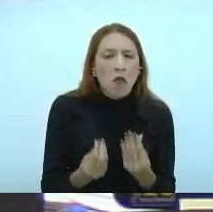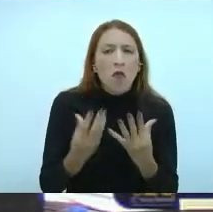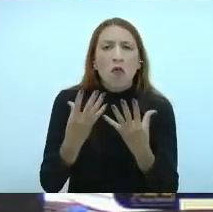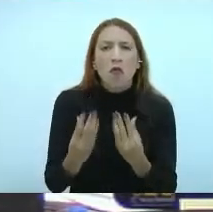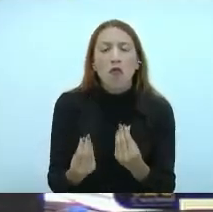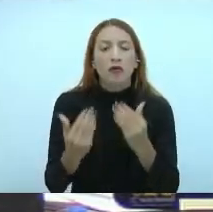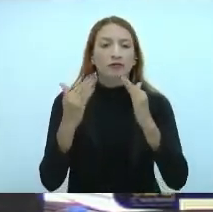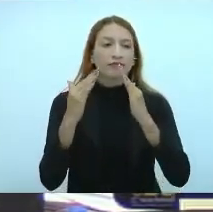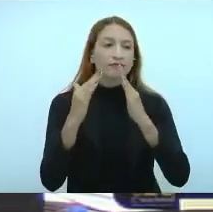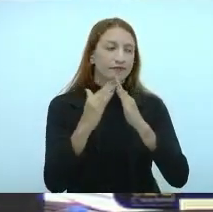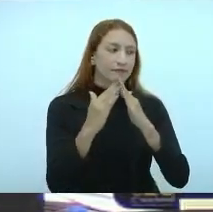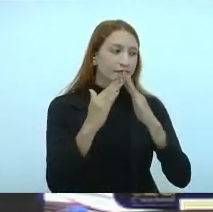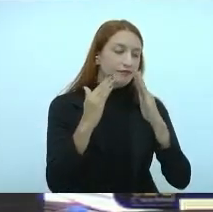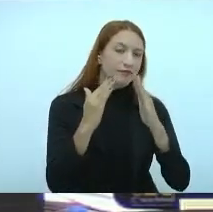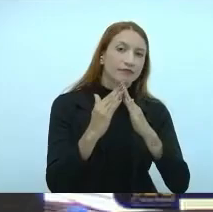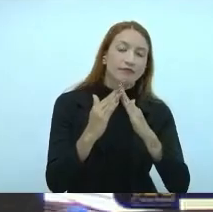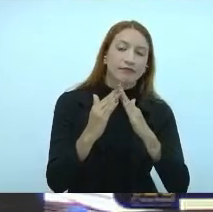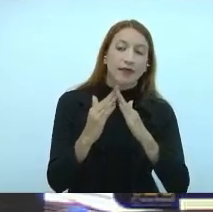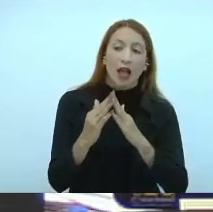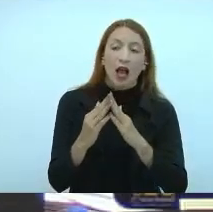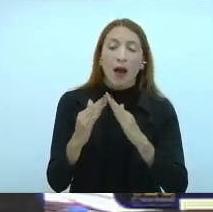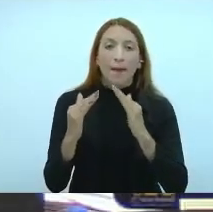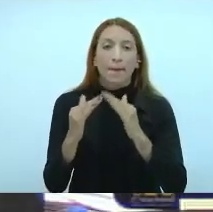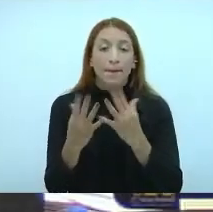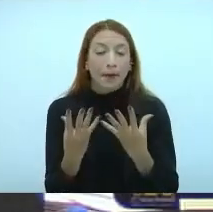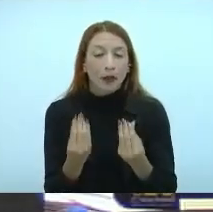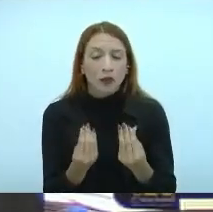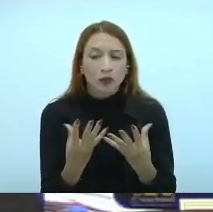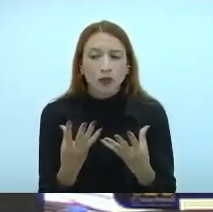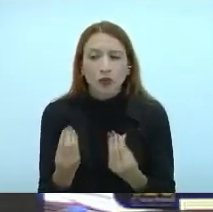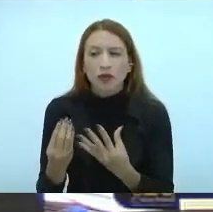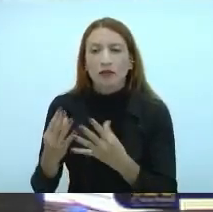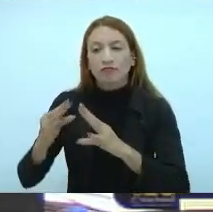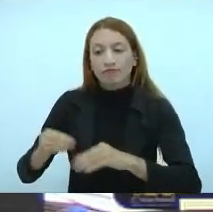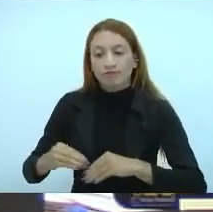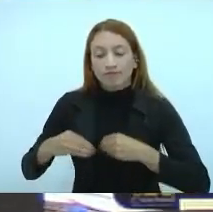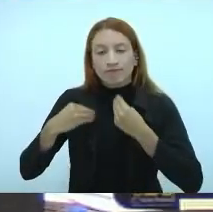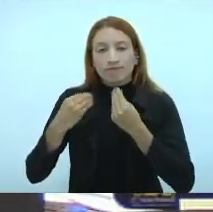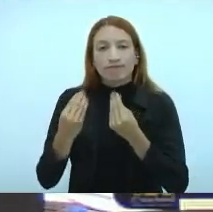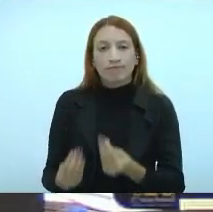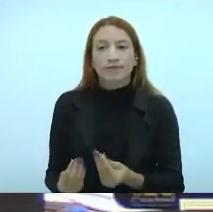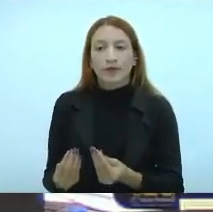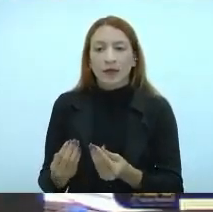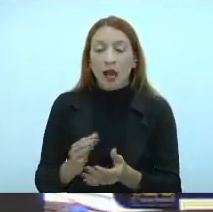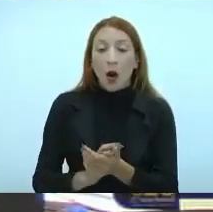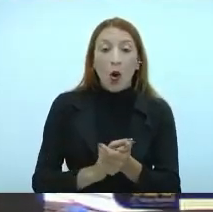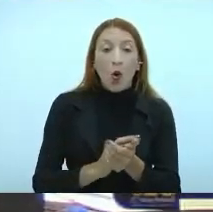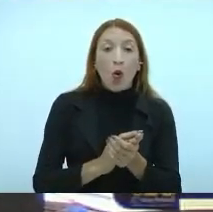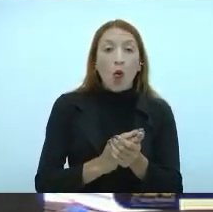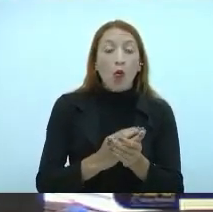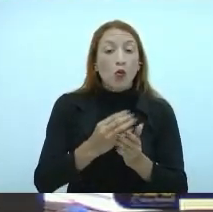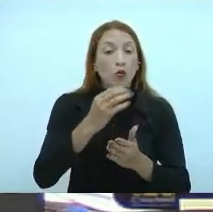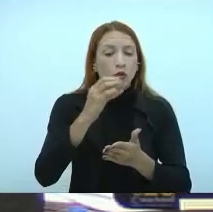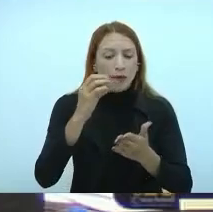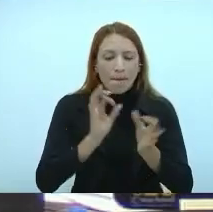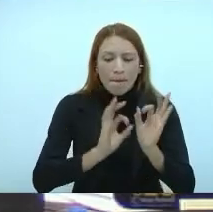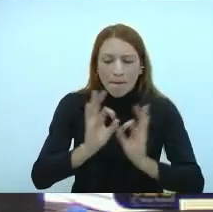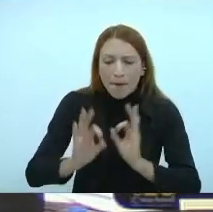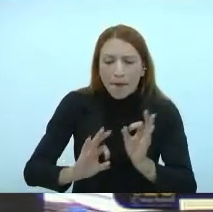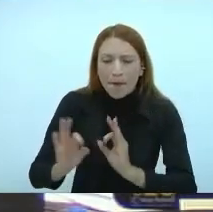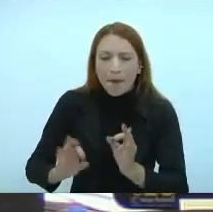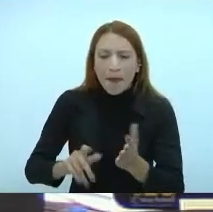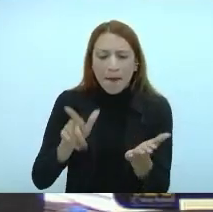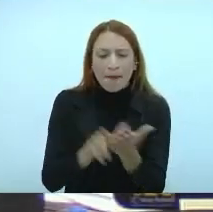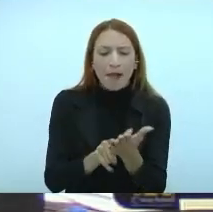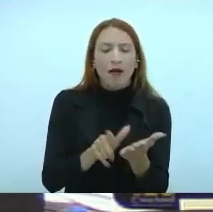residências diversas moradias recebendo a devida documentação o